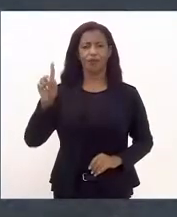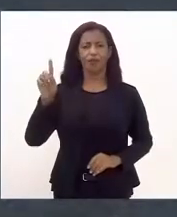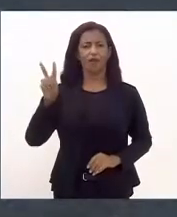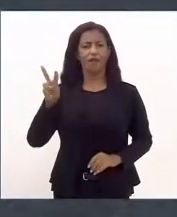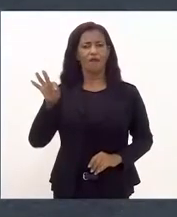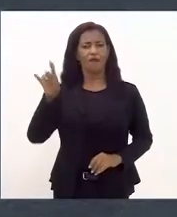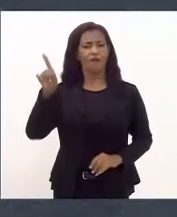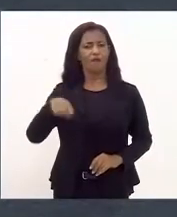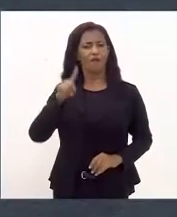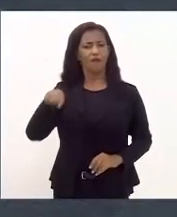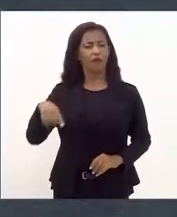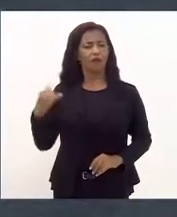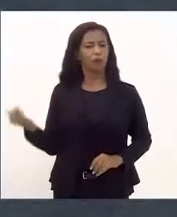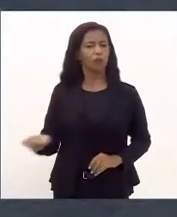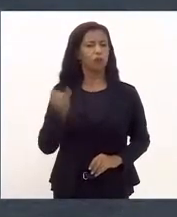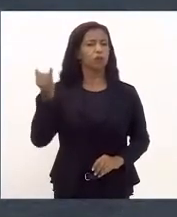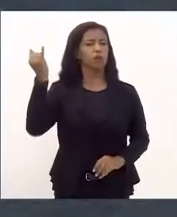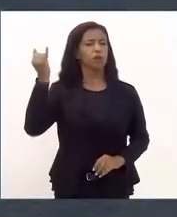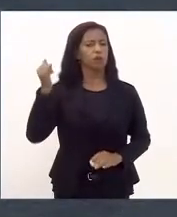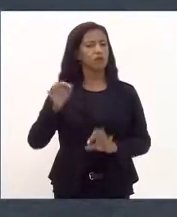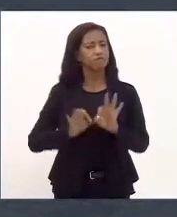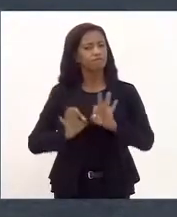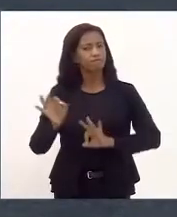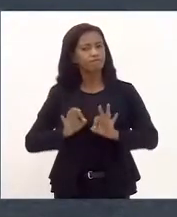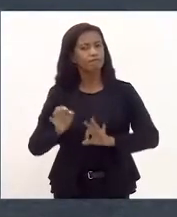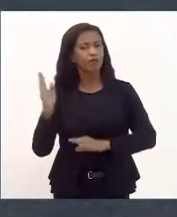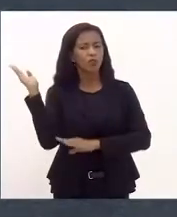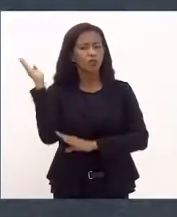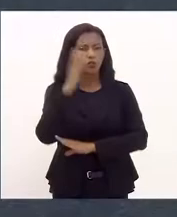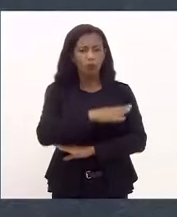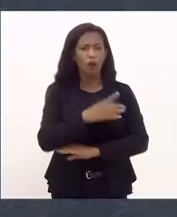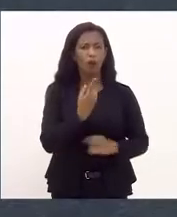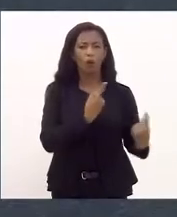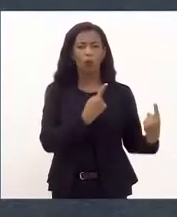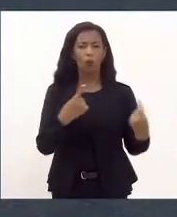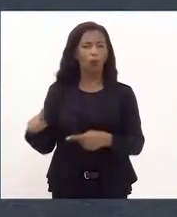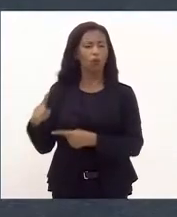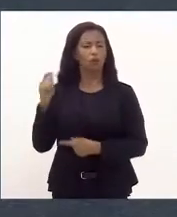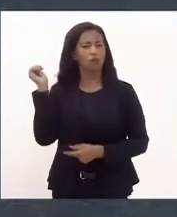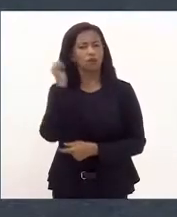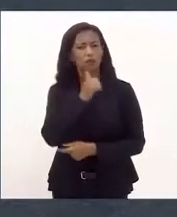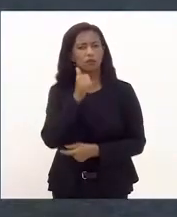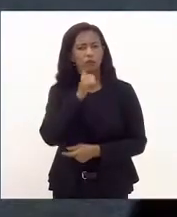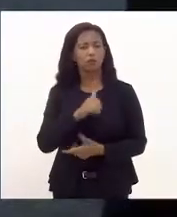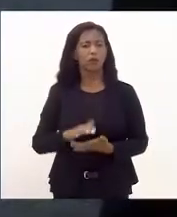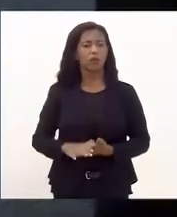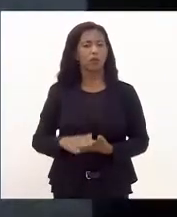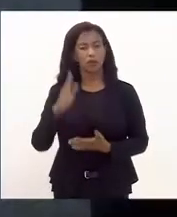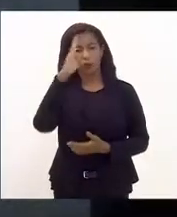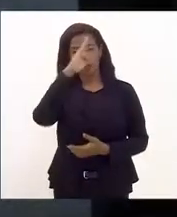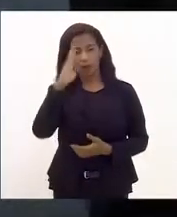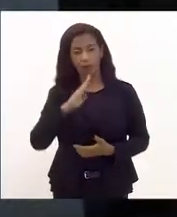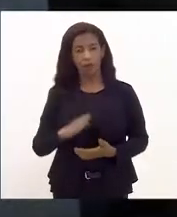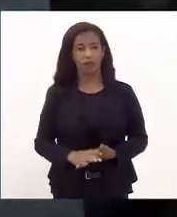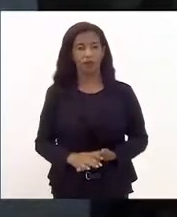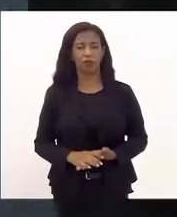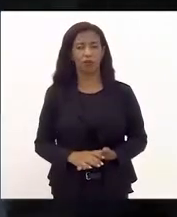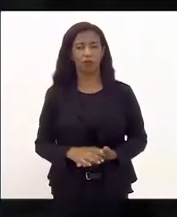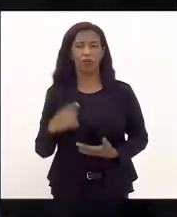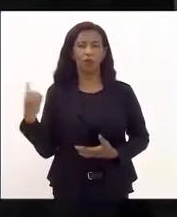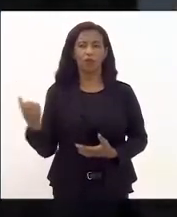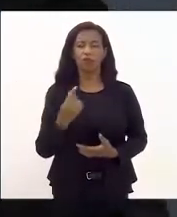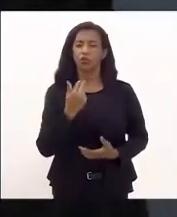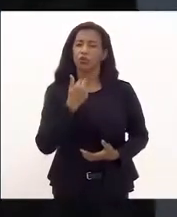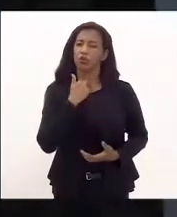um projeto tão importante, de um mal que atinge a tantas mulheres e meninas no Brasil, a gente não